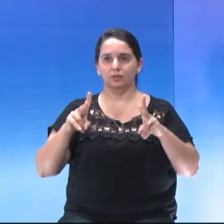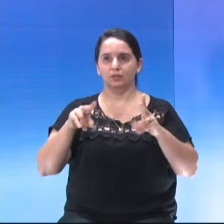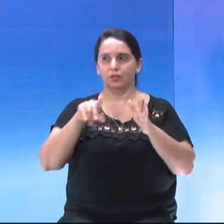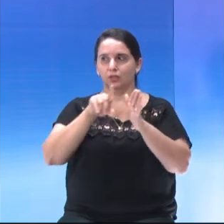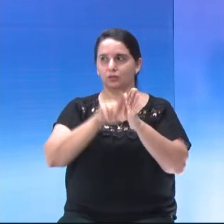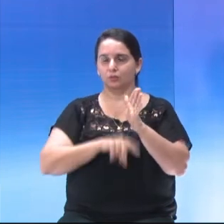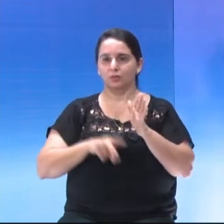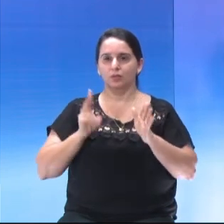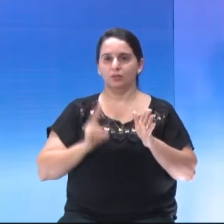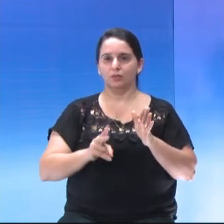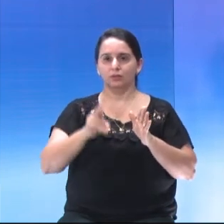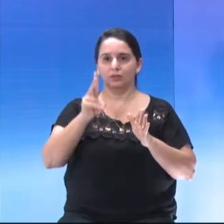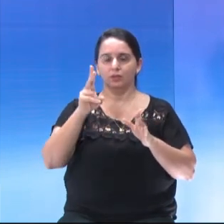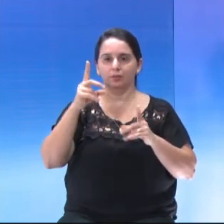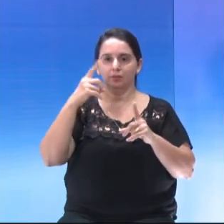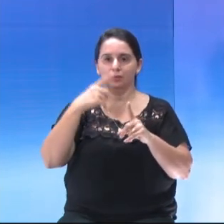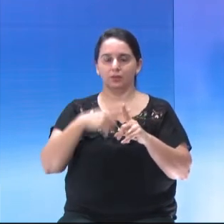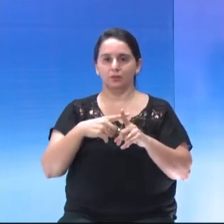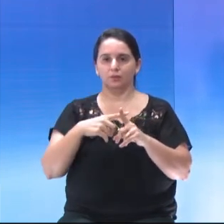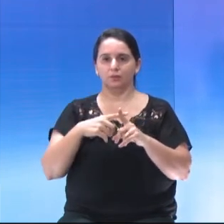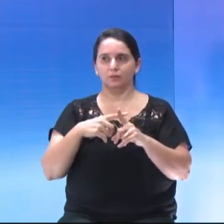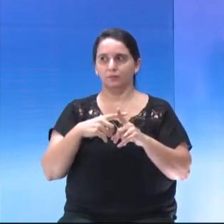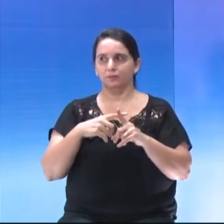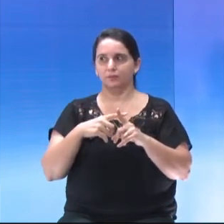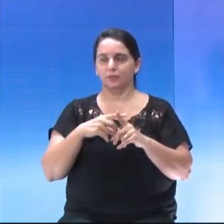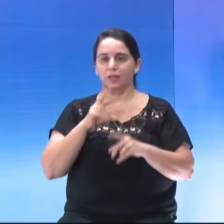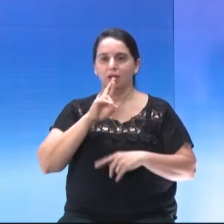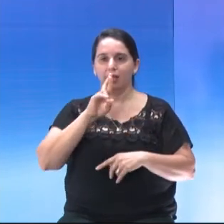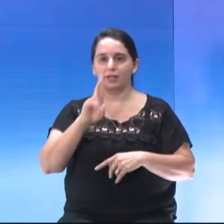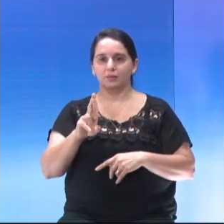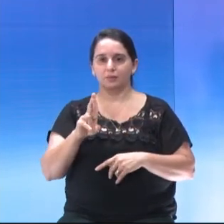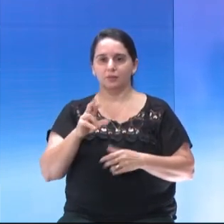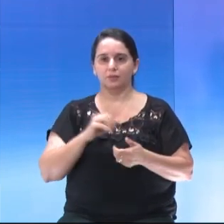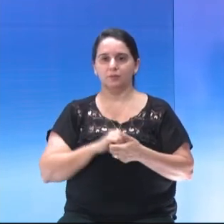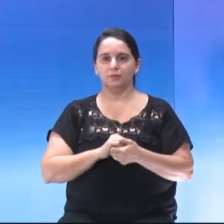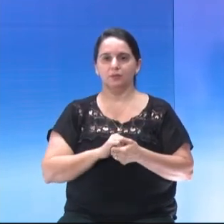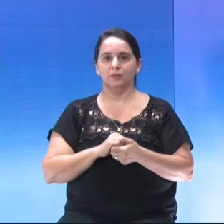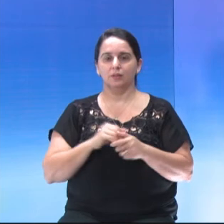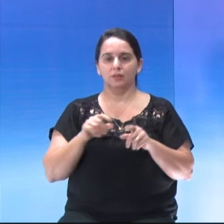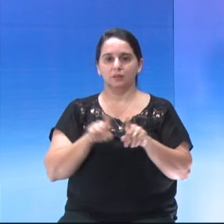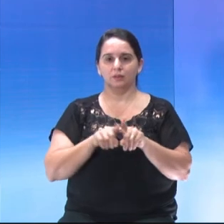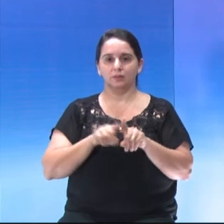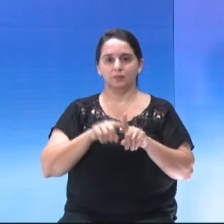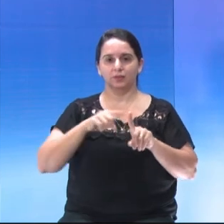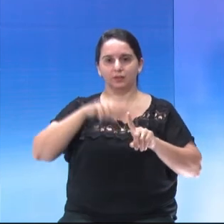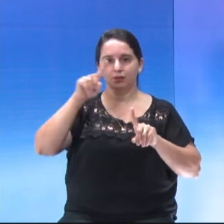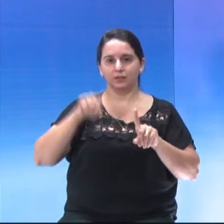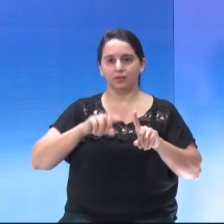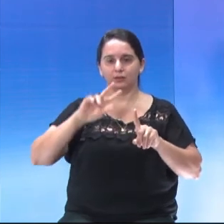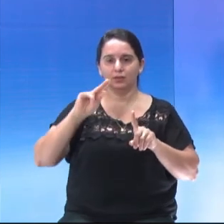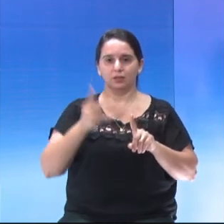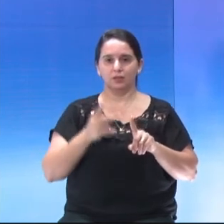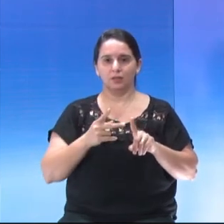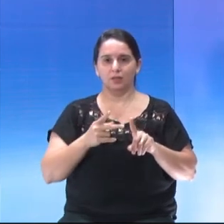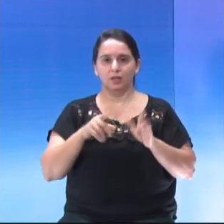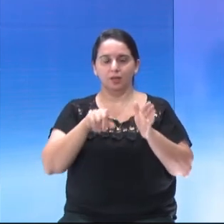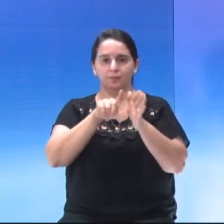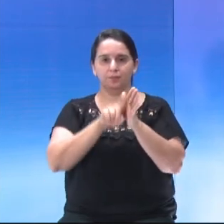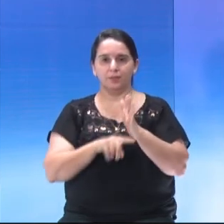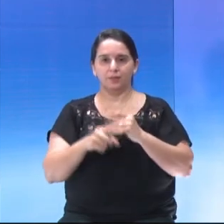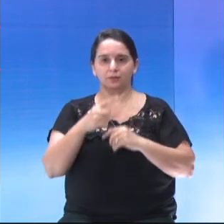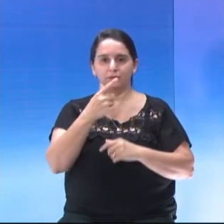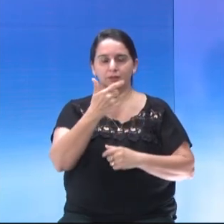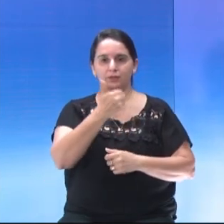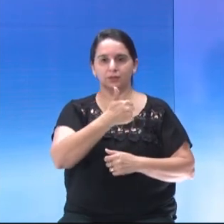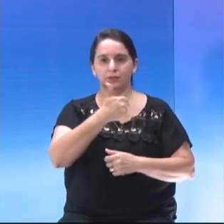gente subtrai e conserva o sinal do maior. Resolvendo essa continha, nós chegamos a um valor de ΔH de